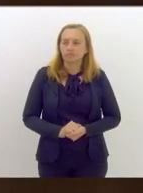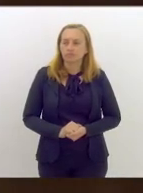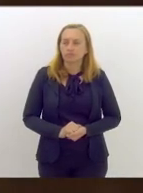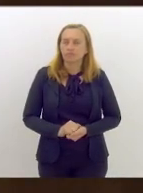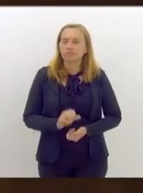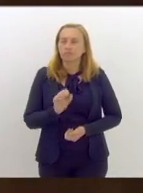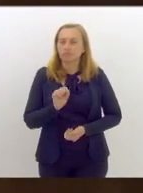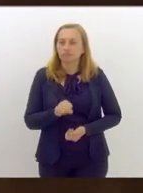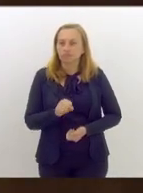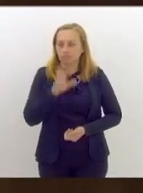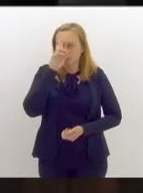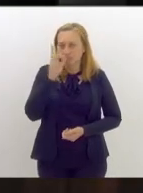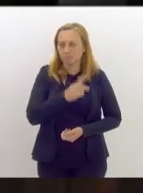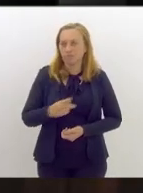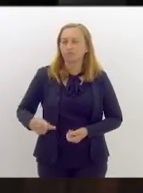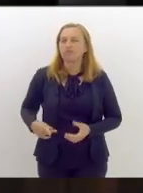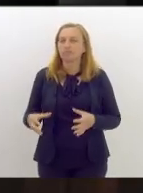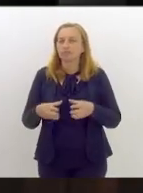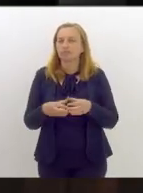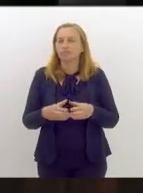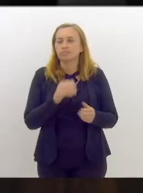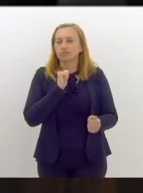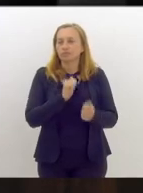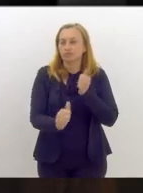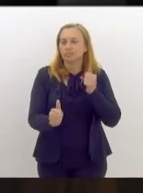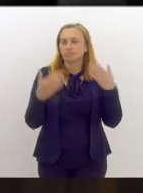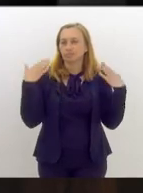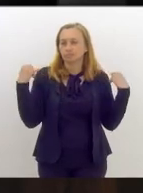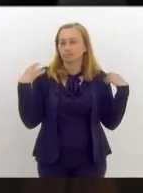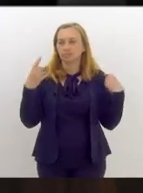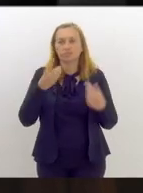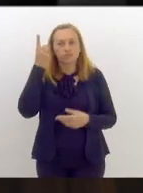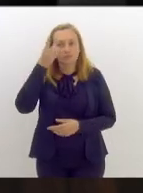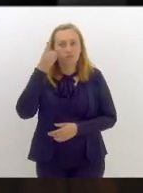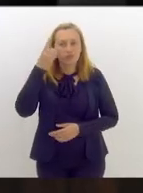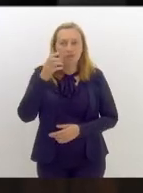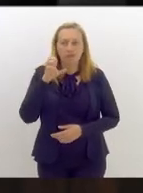substitutivo. Favorável, presidente. Pela Comissão de Esporte e Lazer, deputado Wellington José.